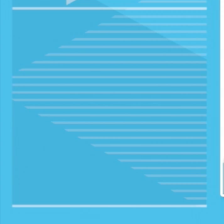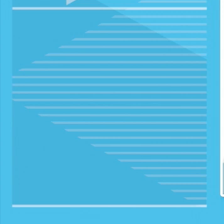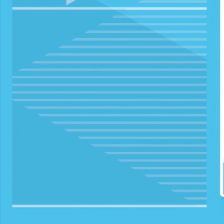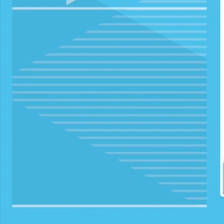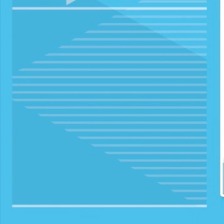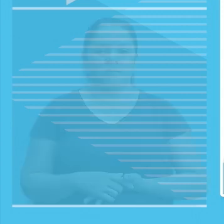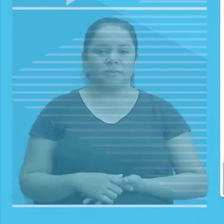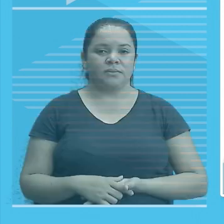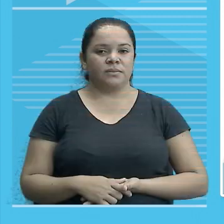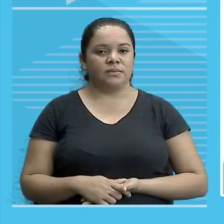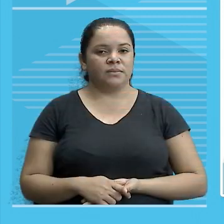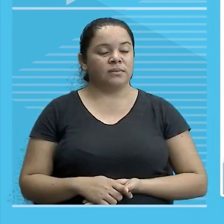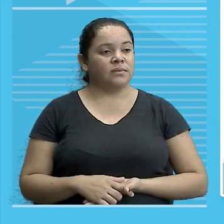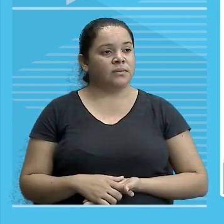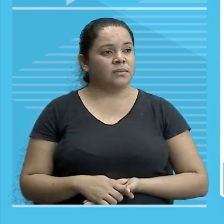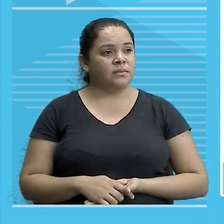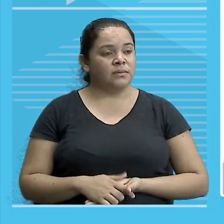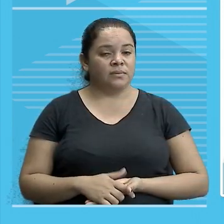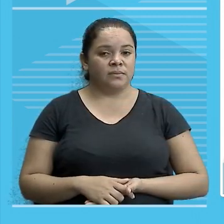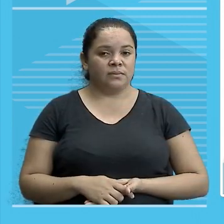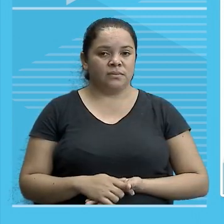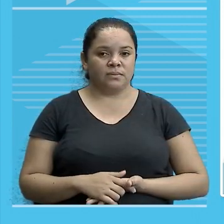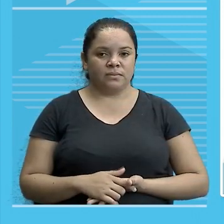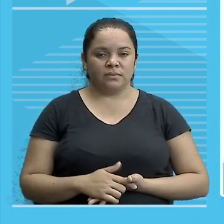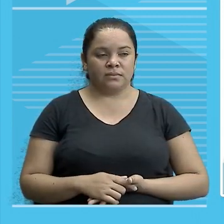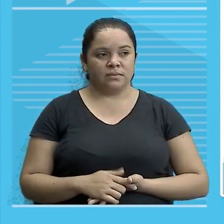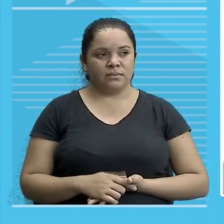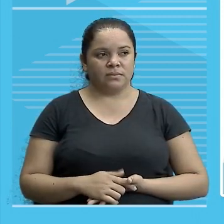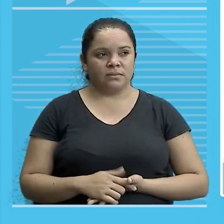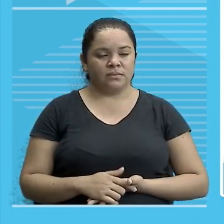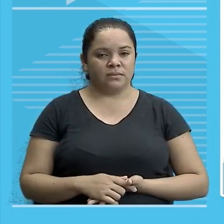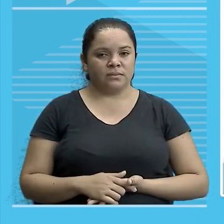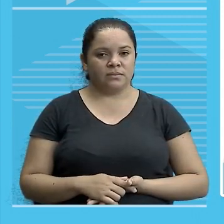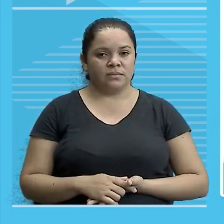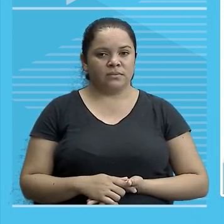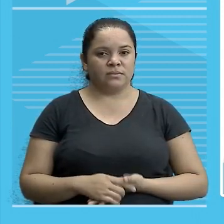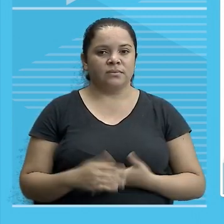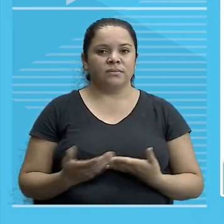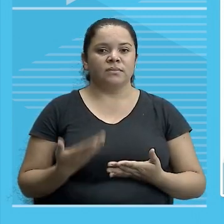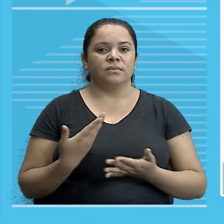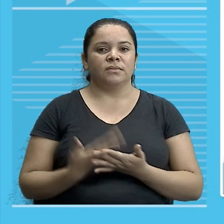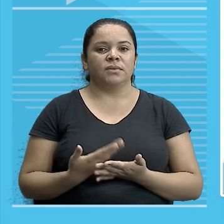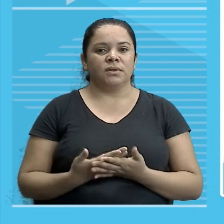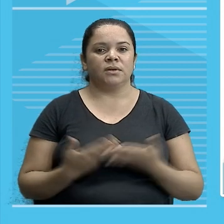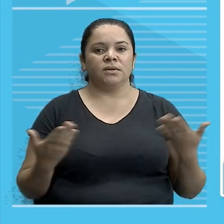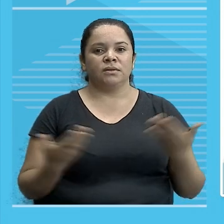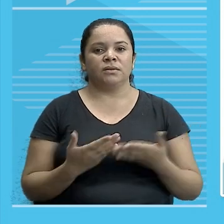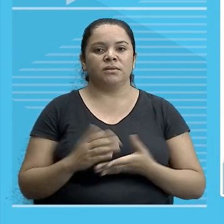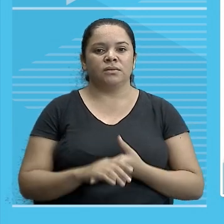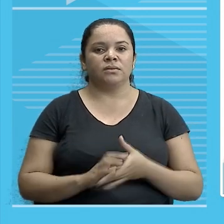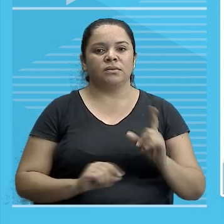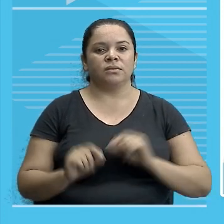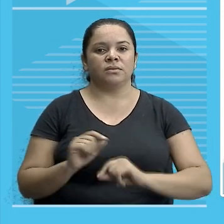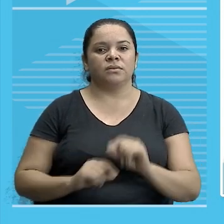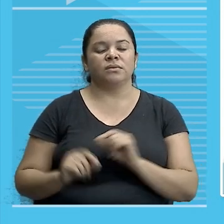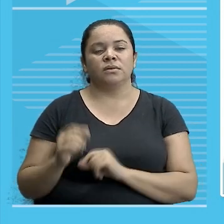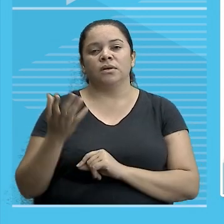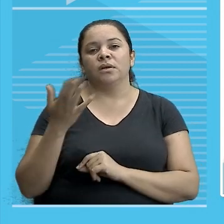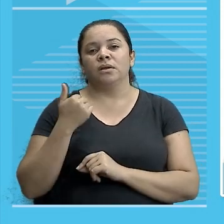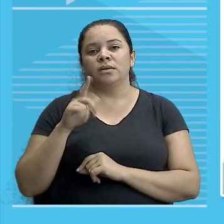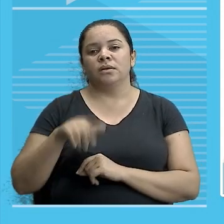o objetivo da nossa aula de hoje, que a alimentação é requisito fundamental para os processos vitais